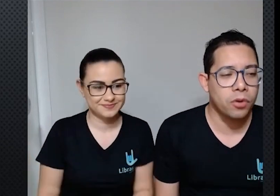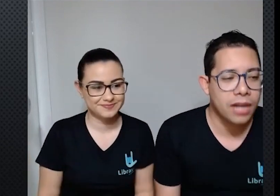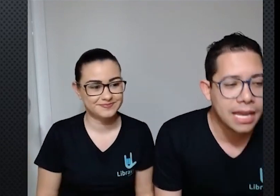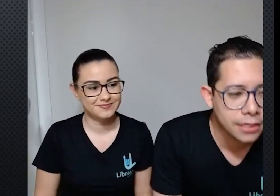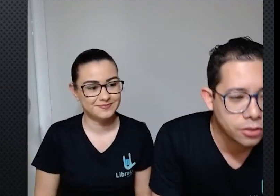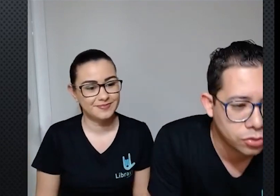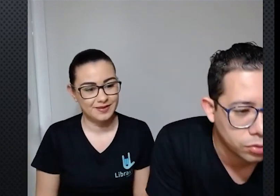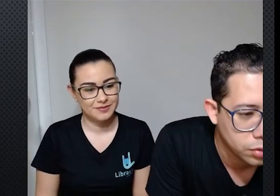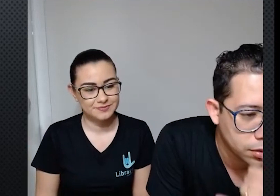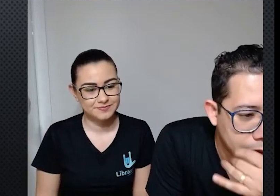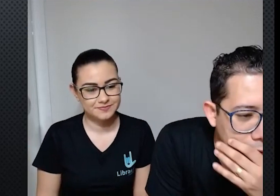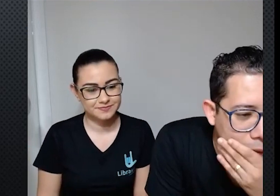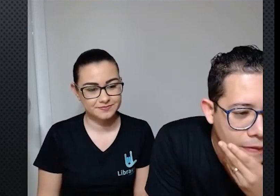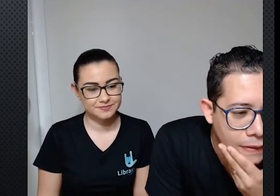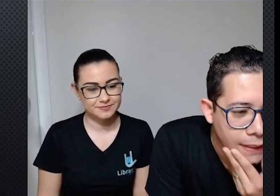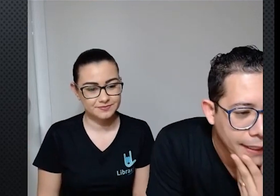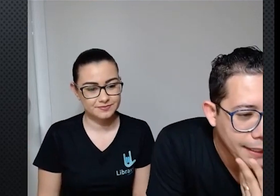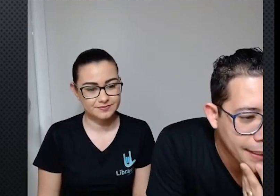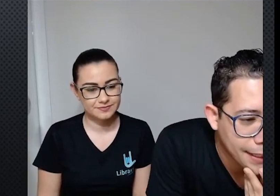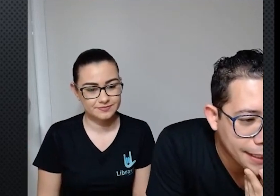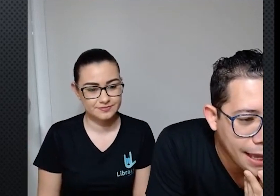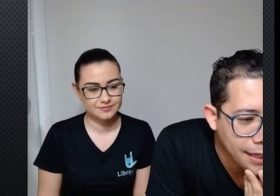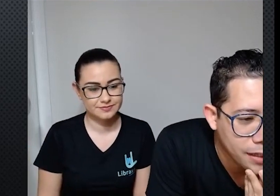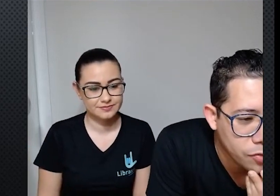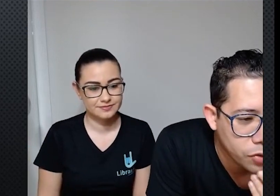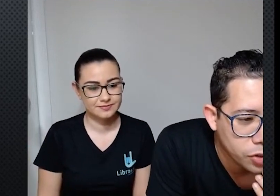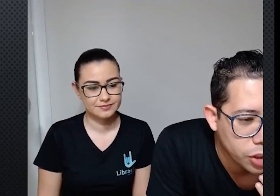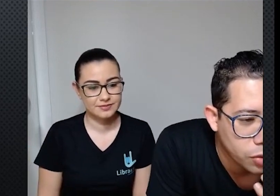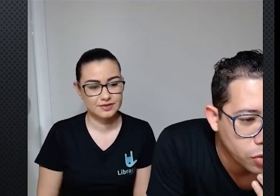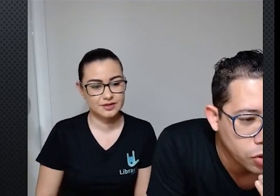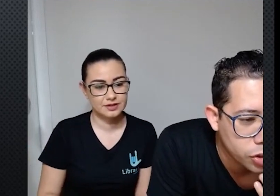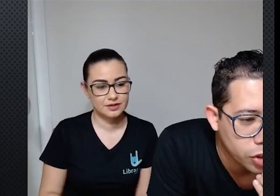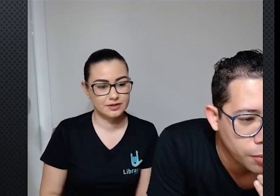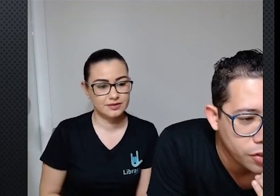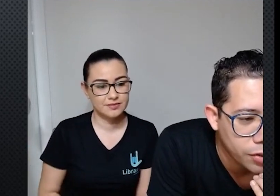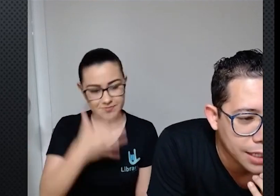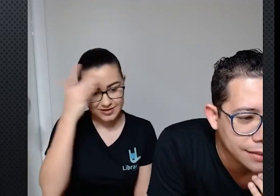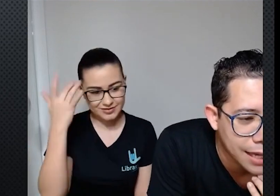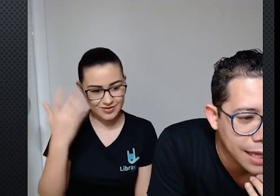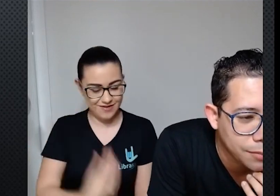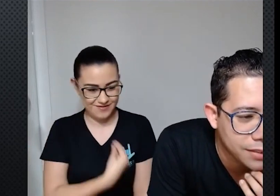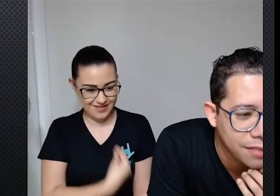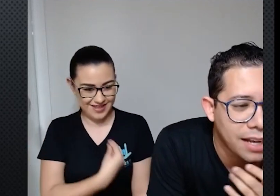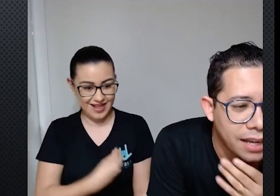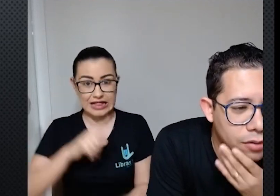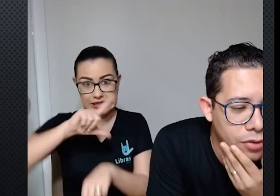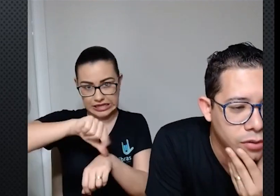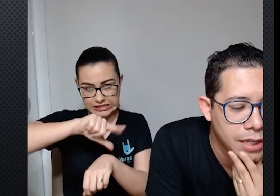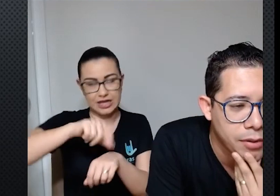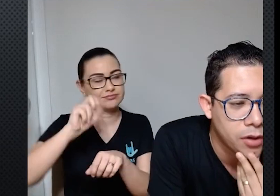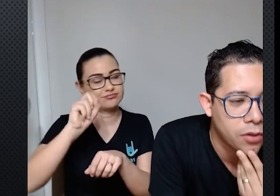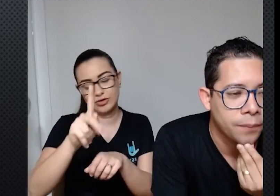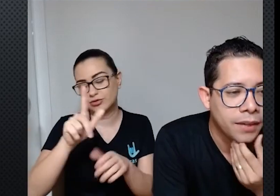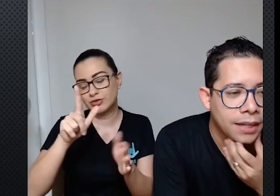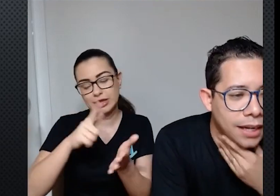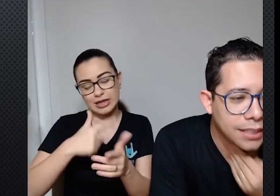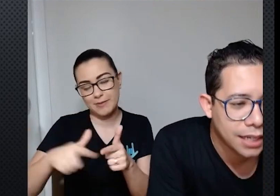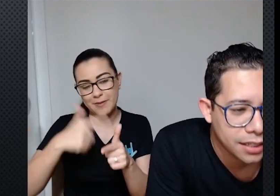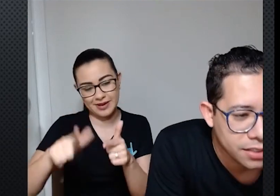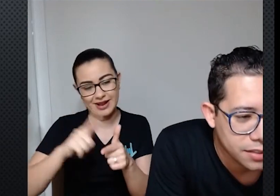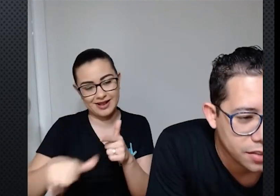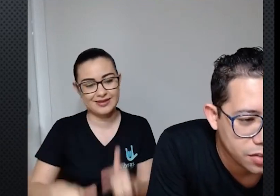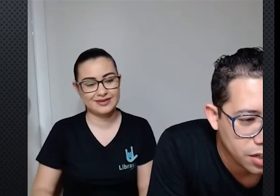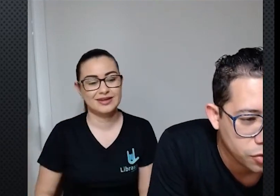para melhorar isso, tá? A Ingrid falou que chegou, mas chegou atrasado, mas tá valendo, viu? Tá bom.